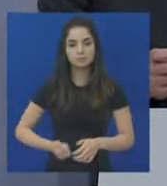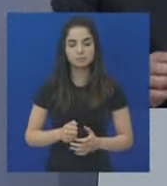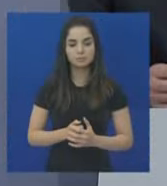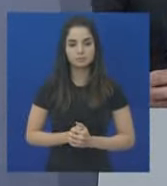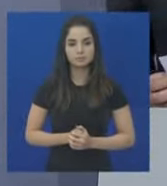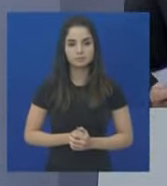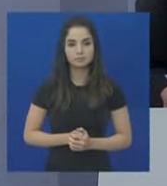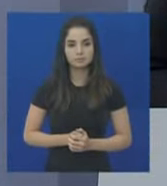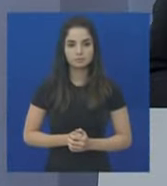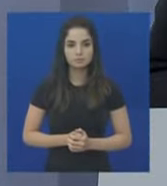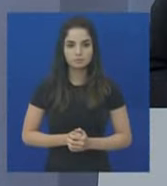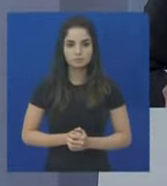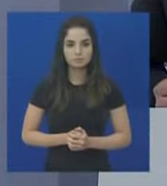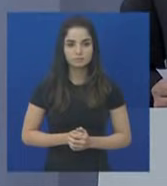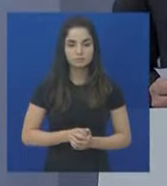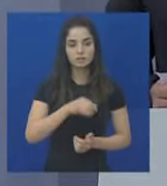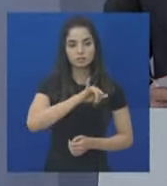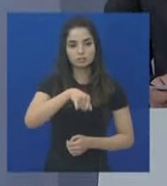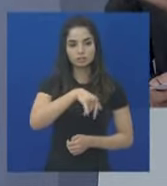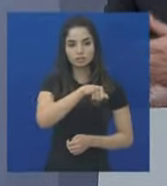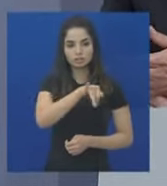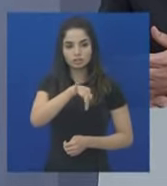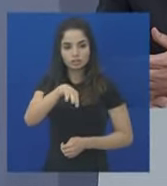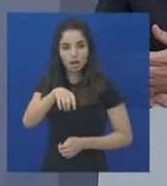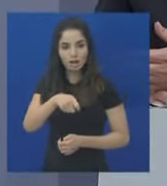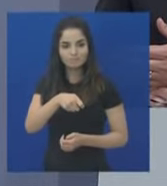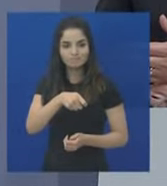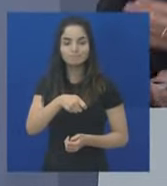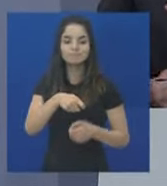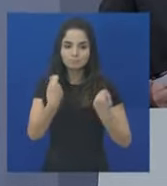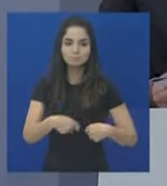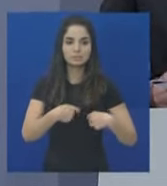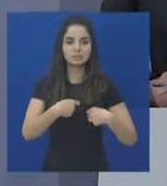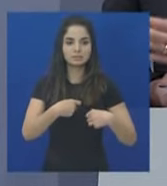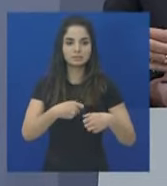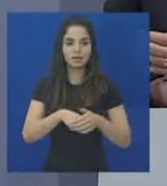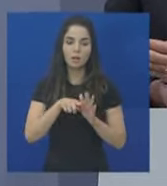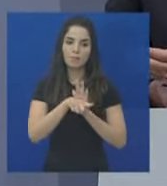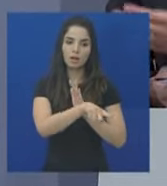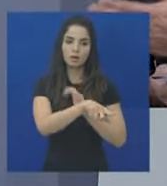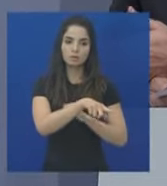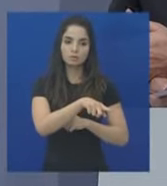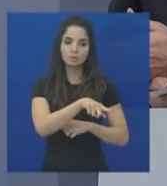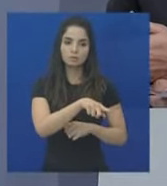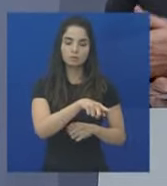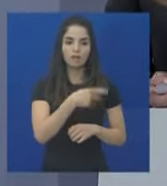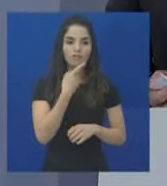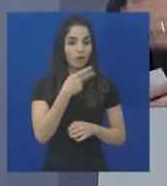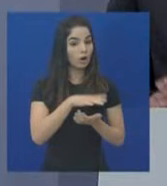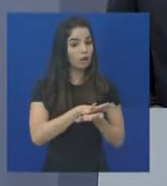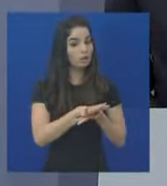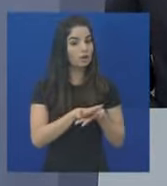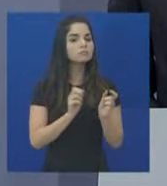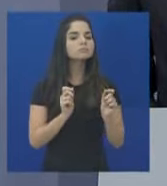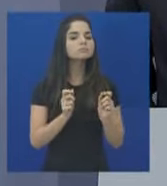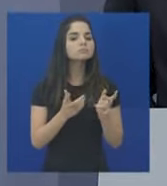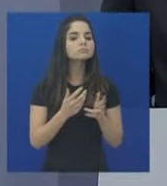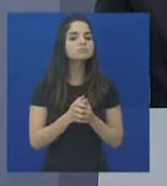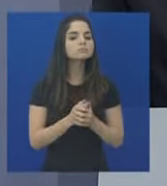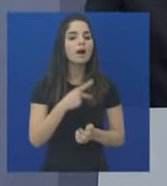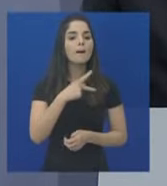Então, nesse caso, é o candidato Jânio, que obrigatoriamente precisa fazer a pergunta, quem ainda não respondeu, no caso, o